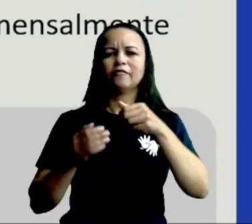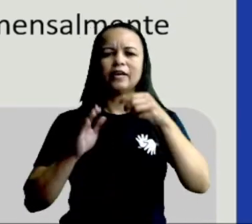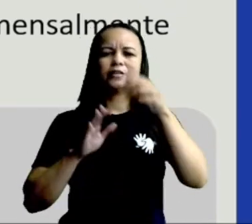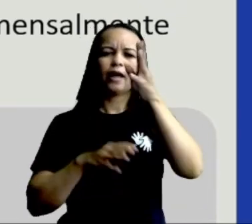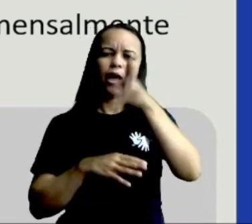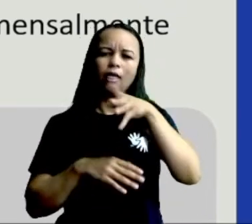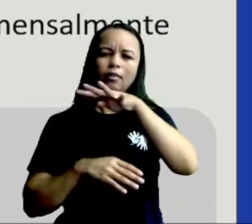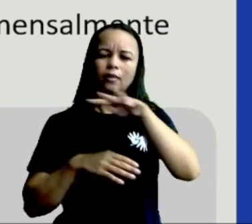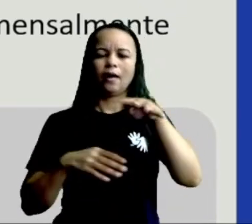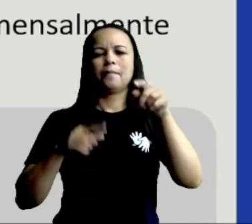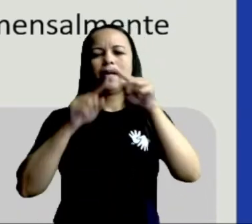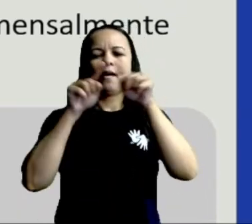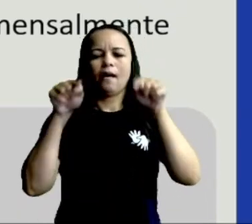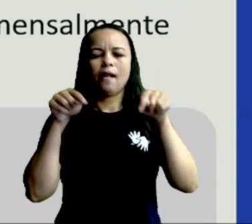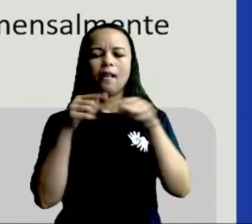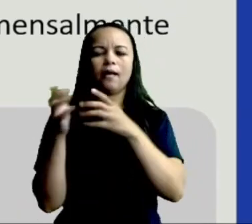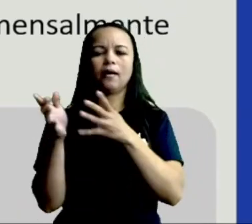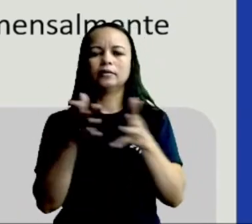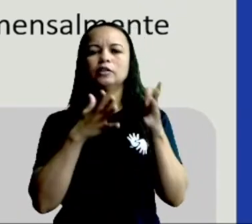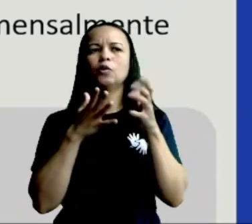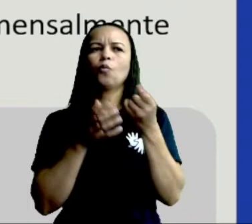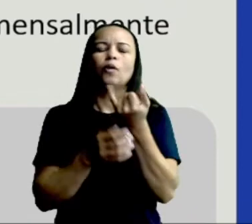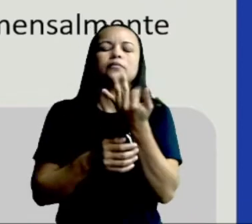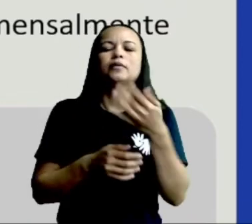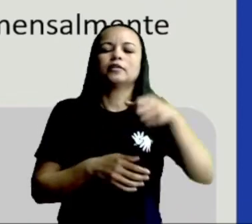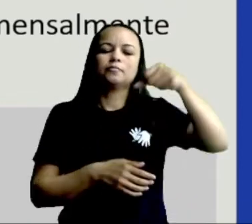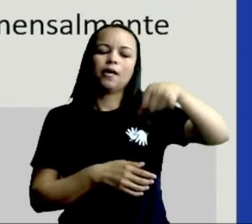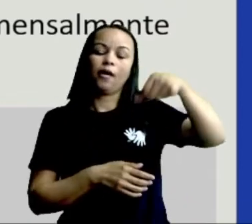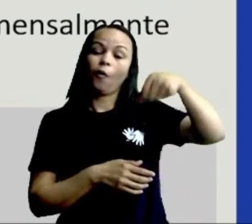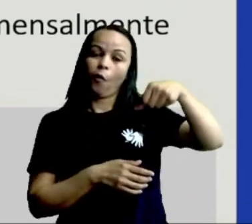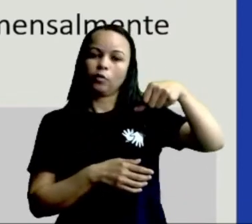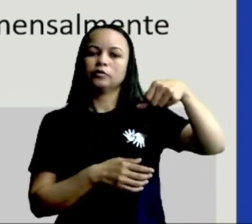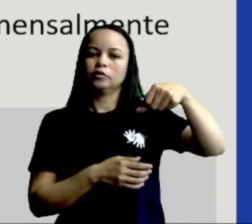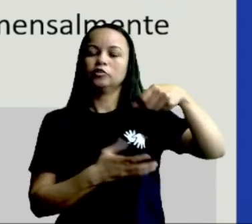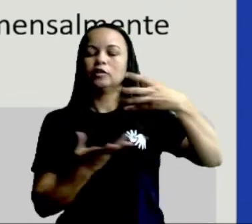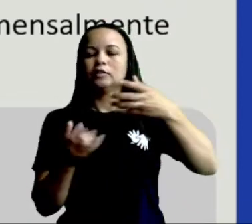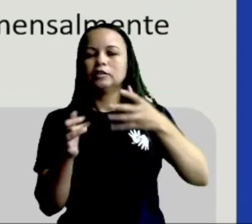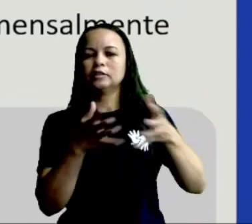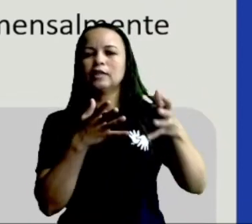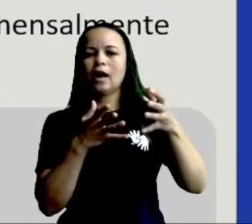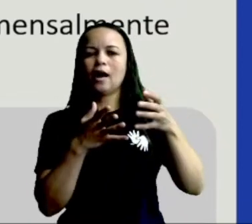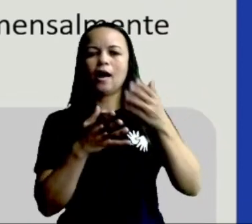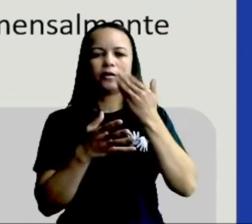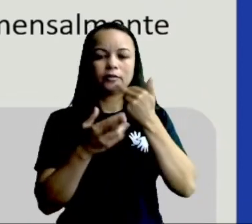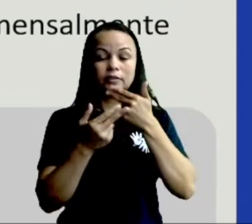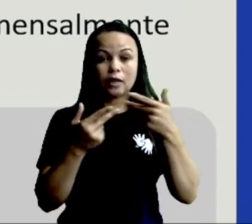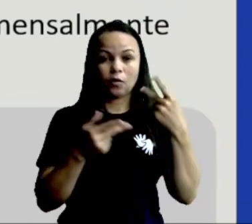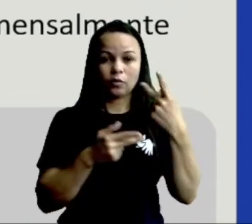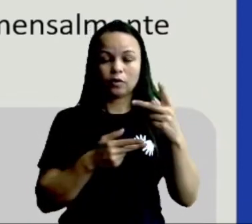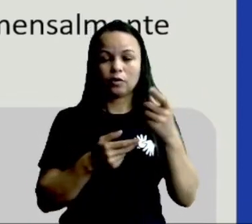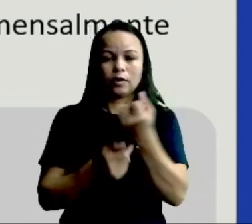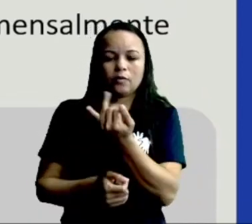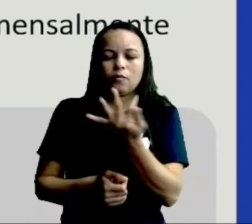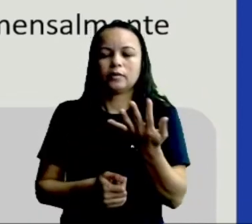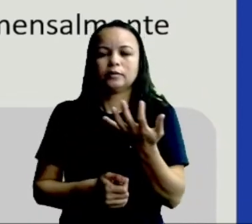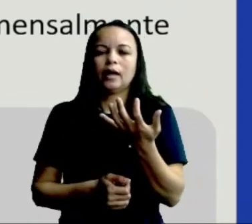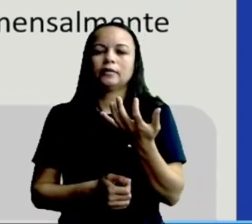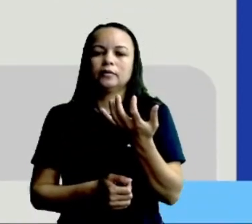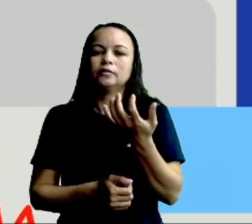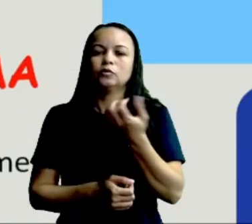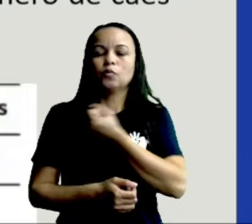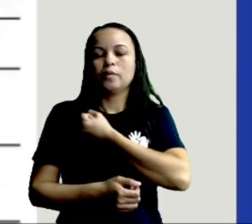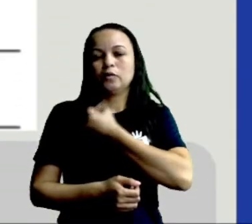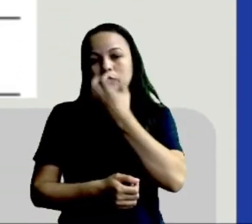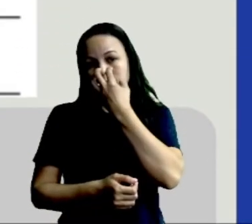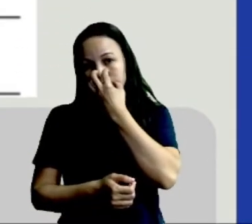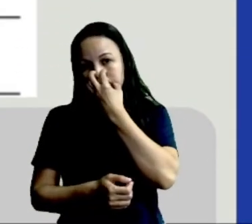que ela queria fazer o levantamento de quantidade de pacotes de rações que são consumidos no mês em relação à quantidade de cães.